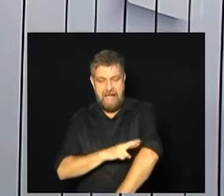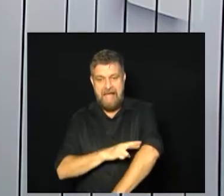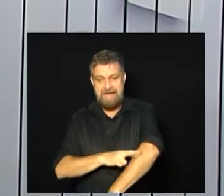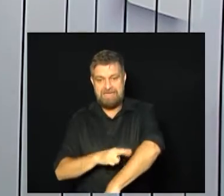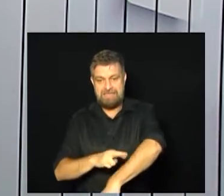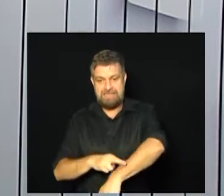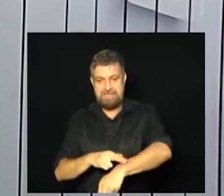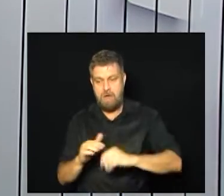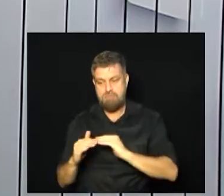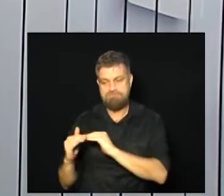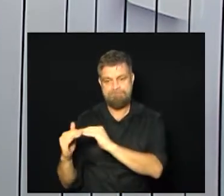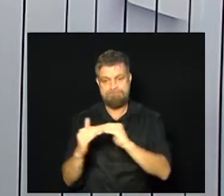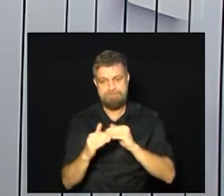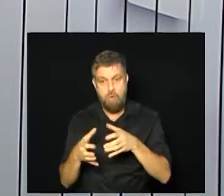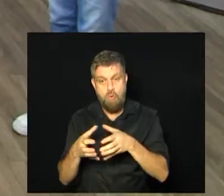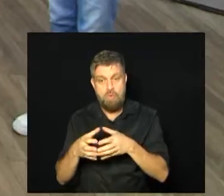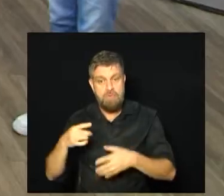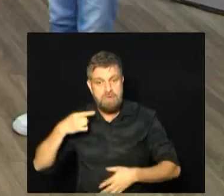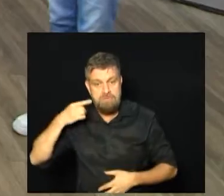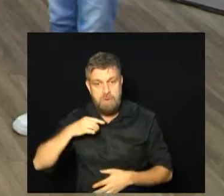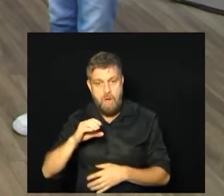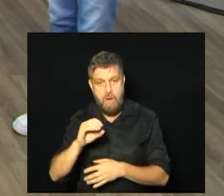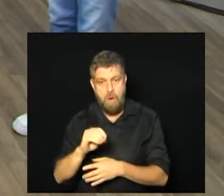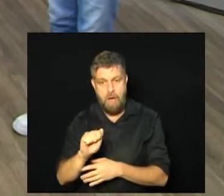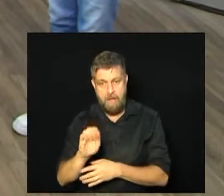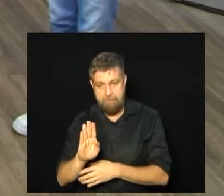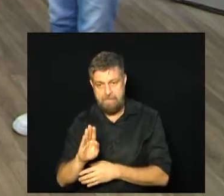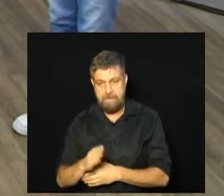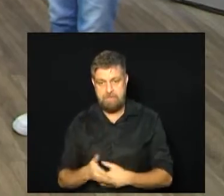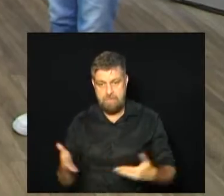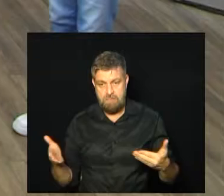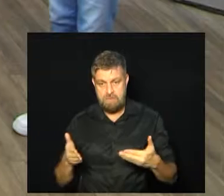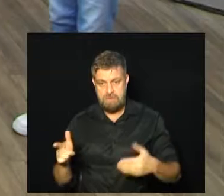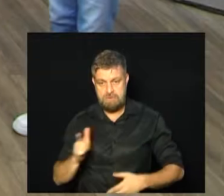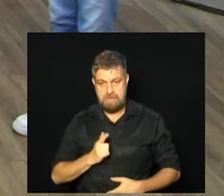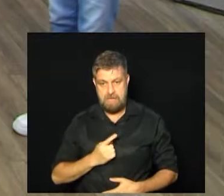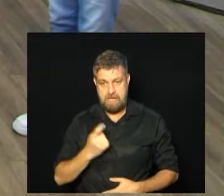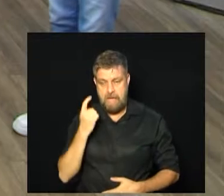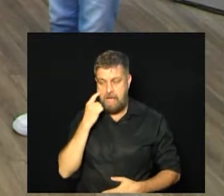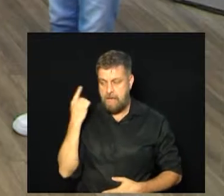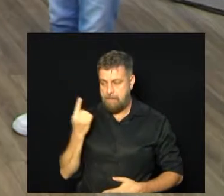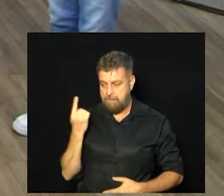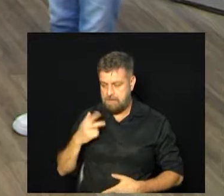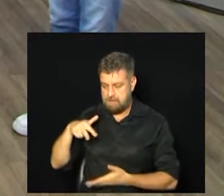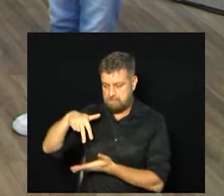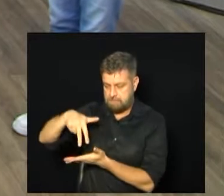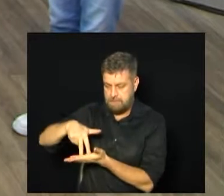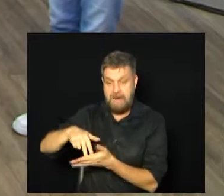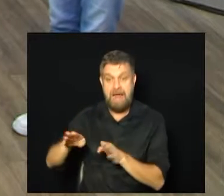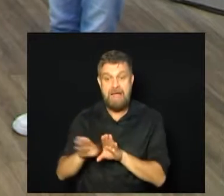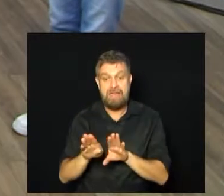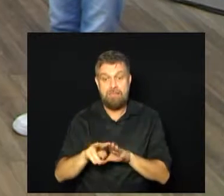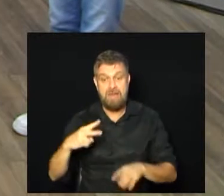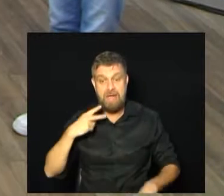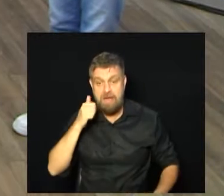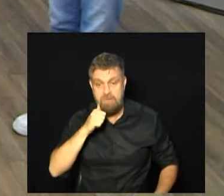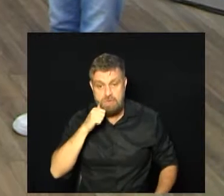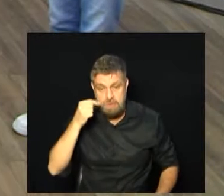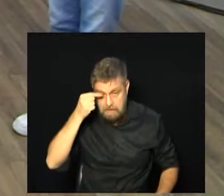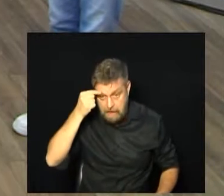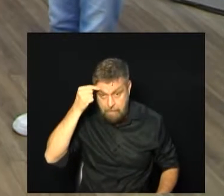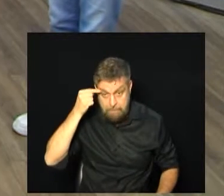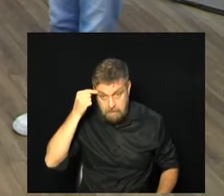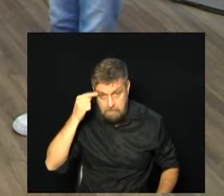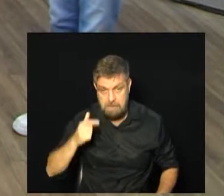OAB Campinas. Aqui no estúdio ao meu lado já está a Mirna Abreu, assim como a vereadora Paola Miguel,